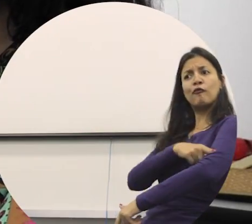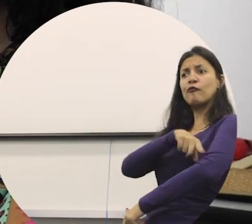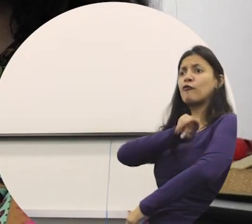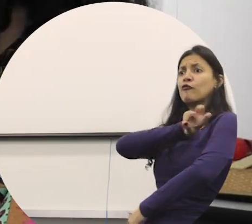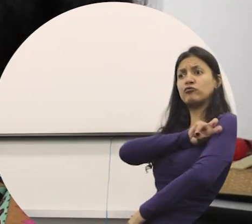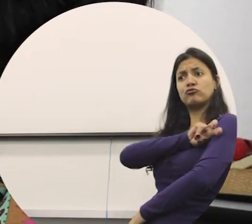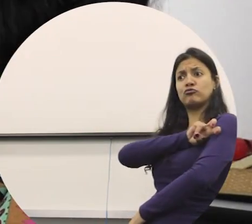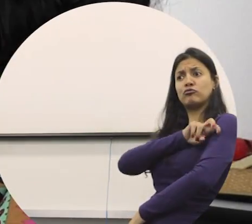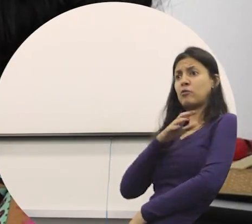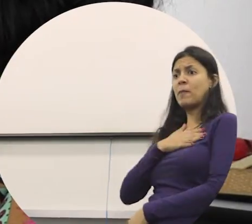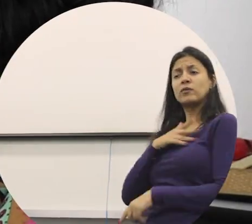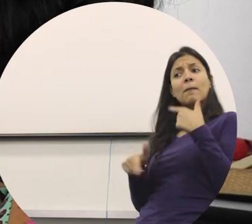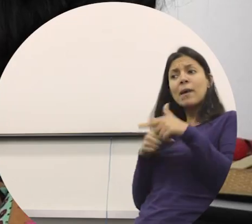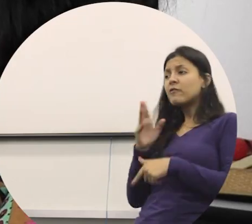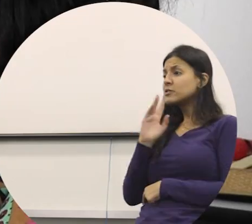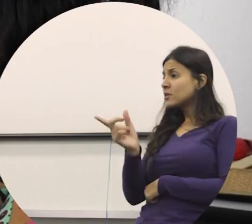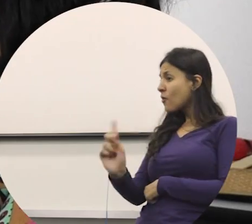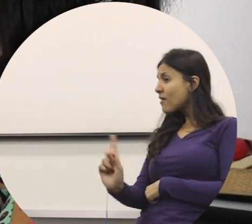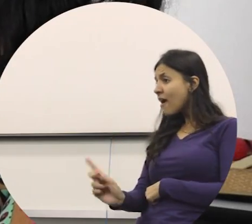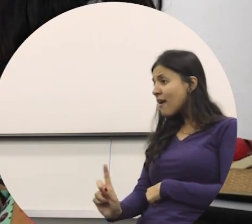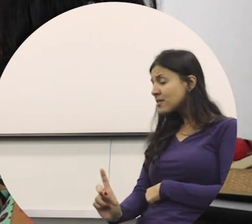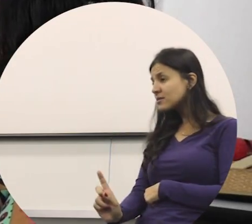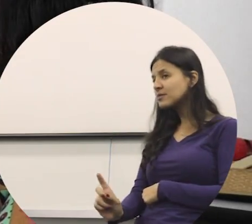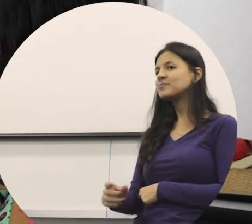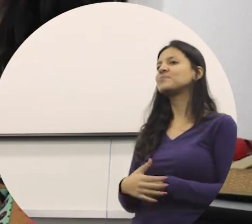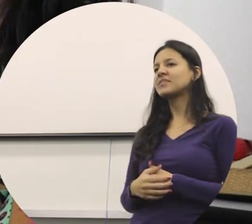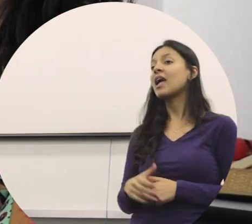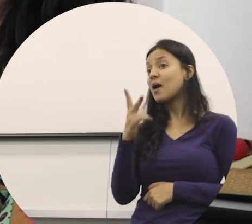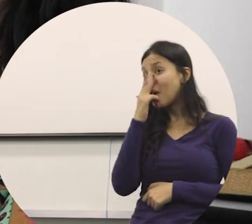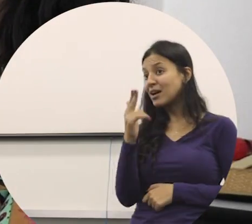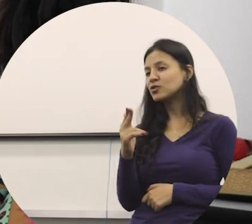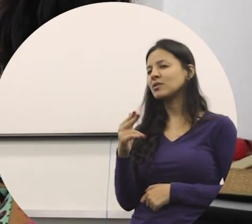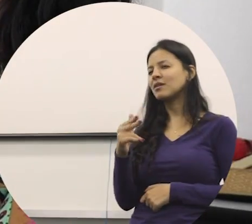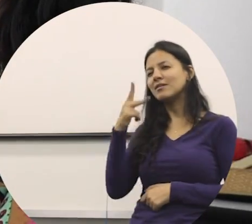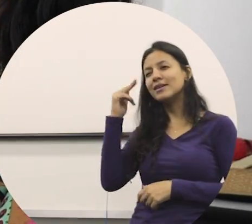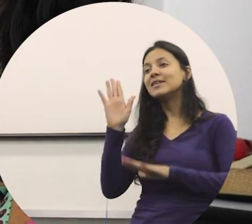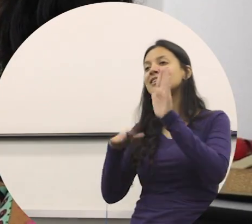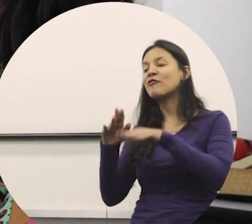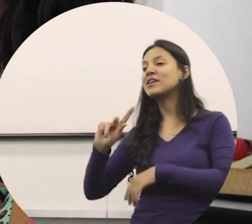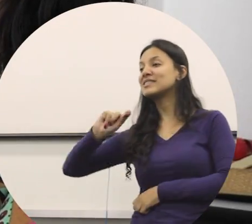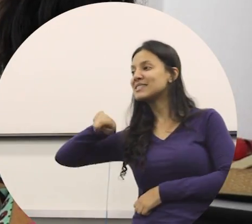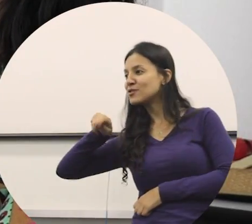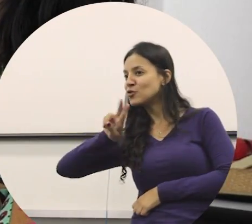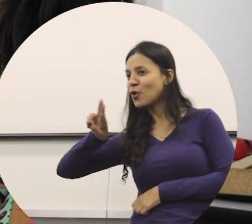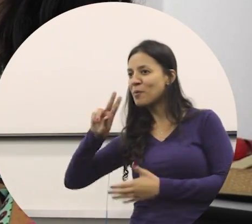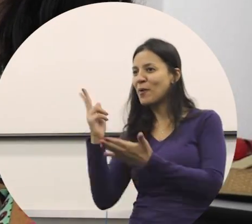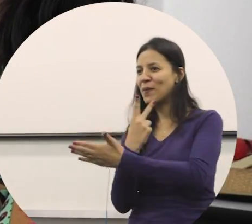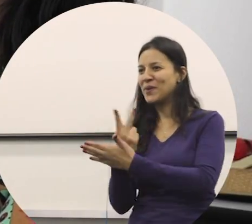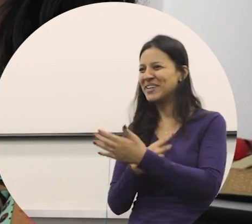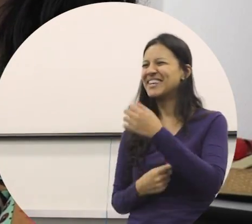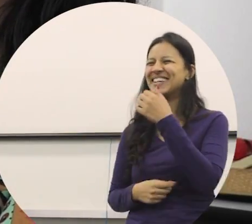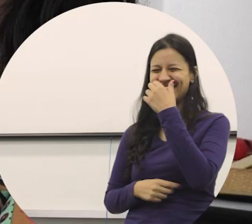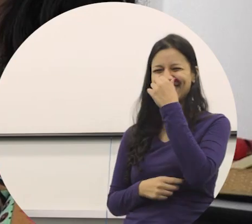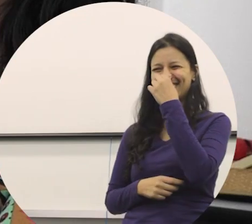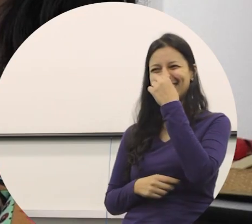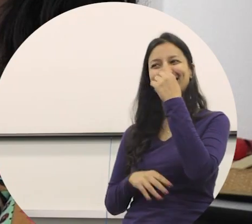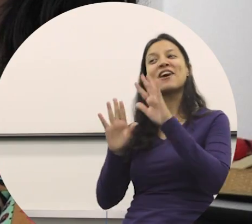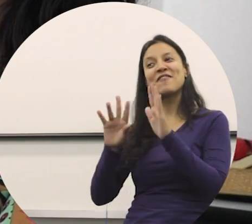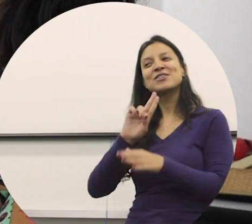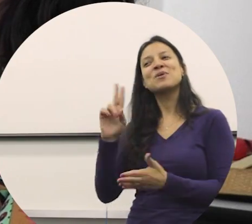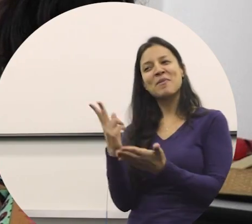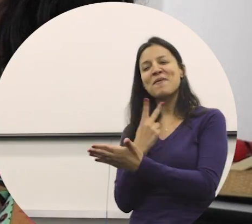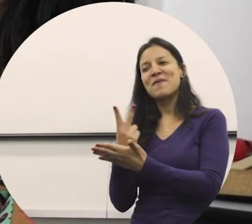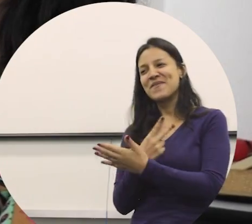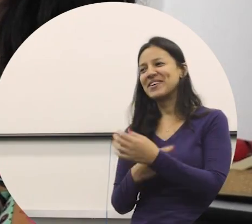da escola, não, que você também bem. Faz parte. Mas vamos voltar aqui para a discussão desse tema, porque é o seguinte,